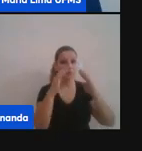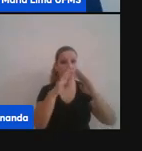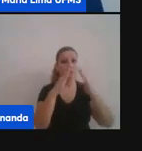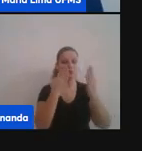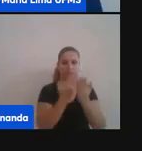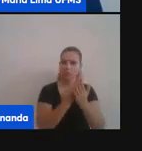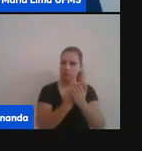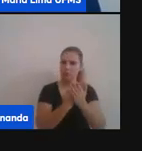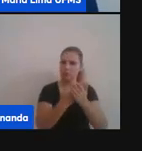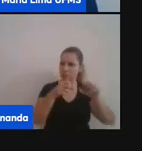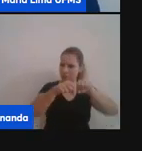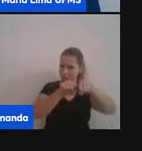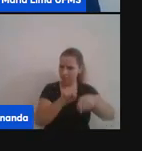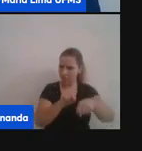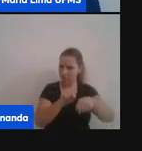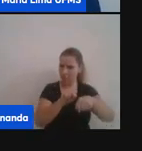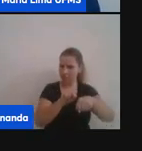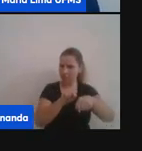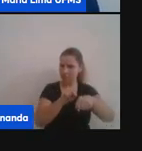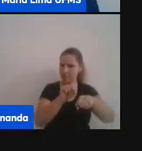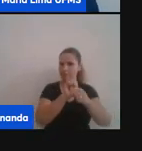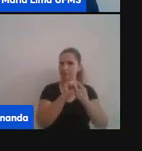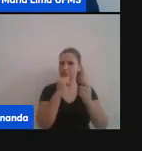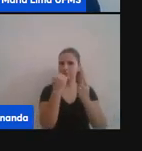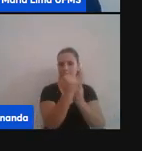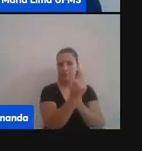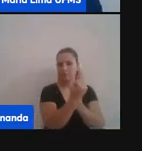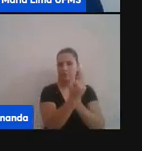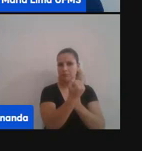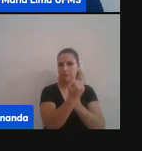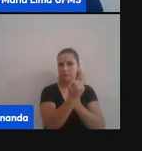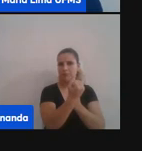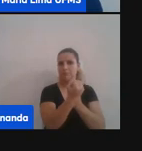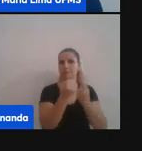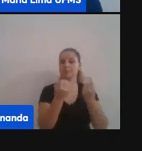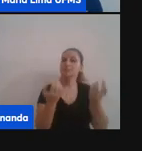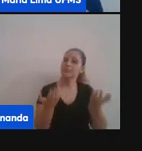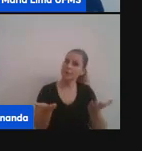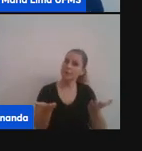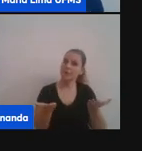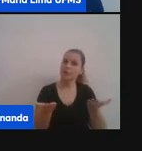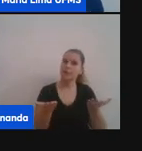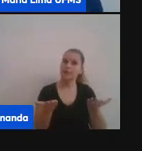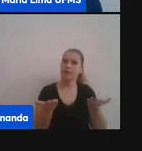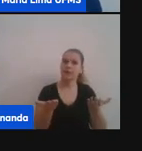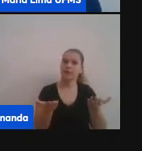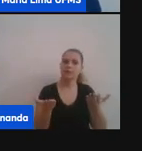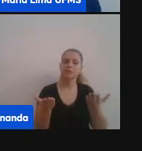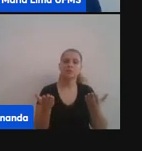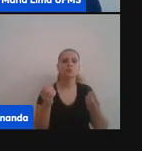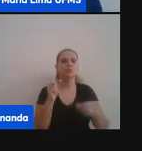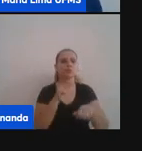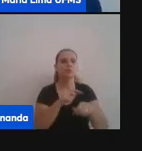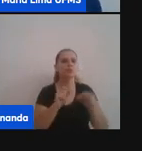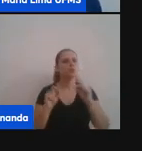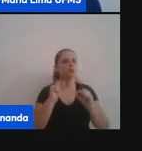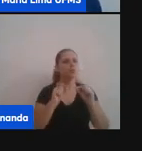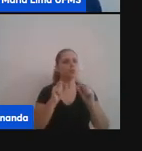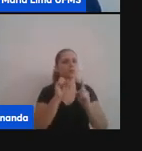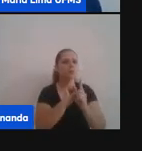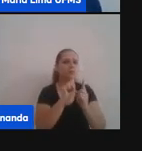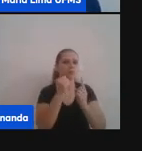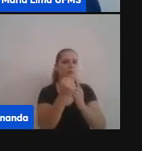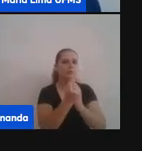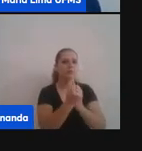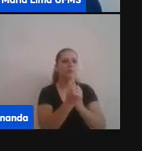cidadania, será? Será que dá para formar para a cidadania num momento em que a concepção de cidadania na